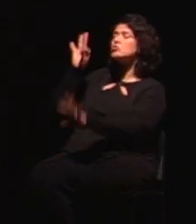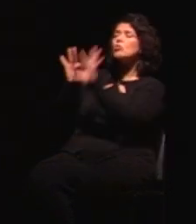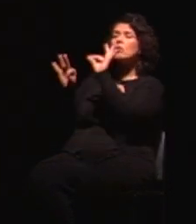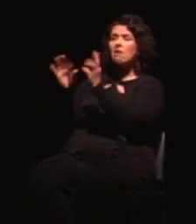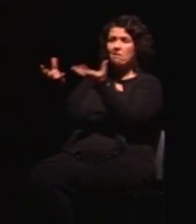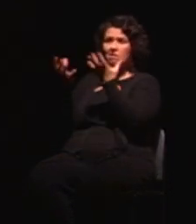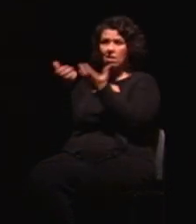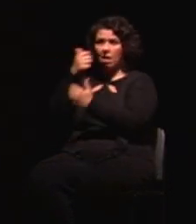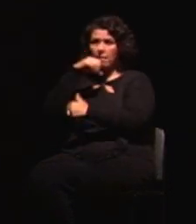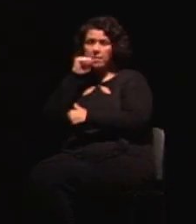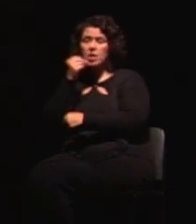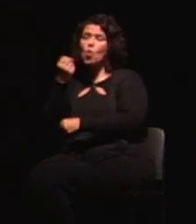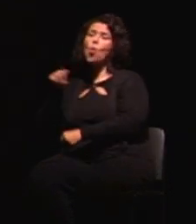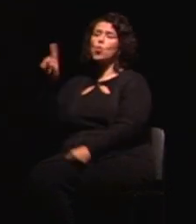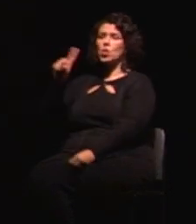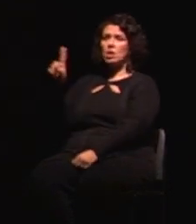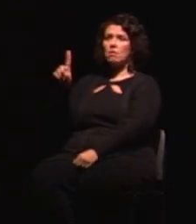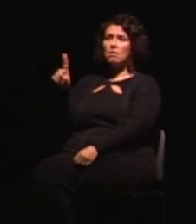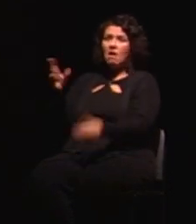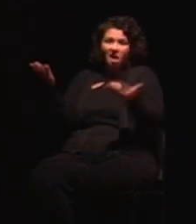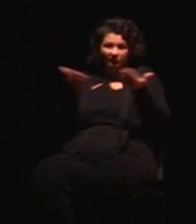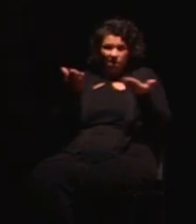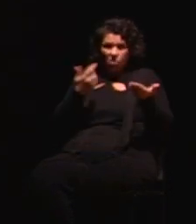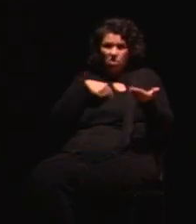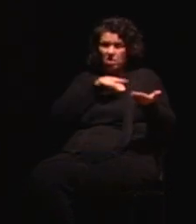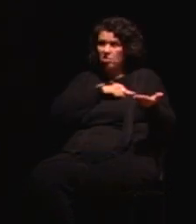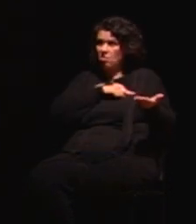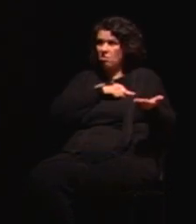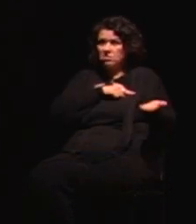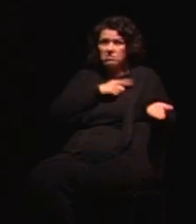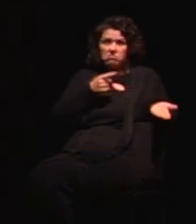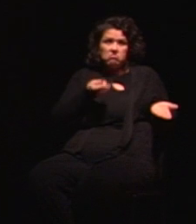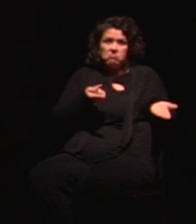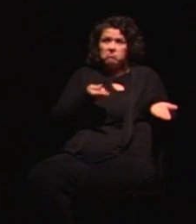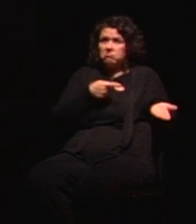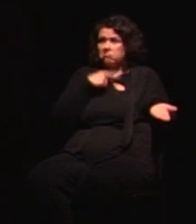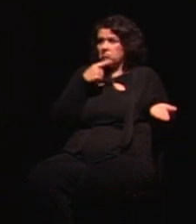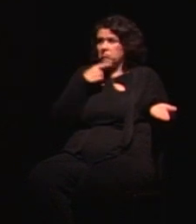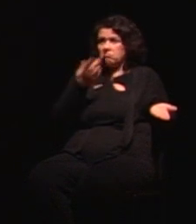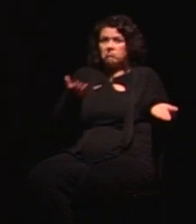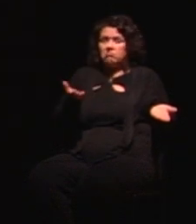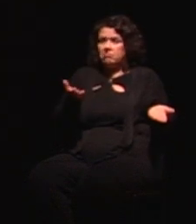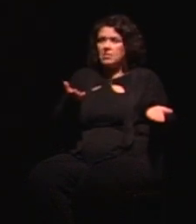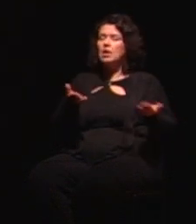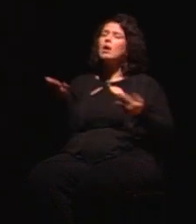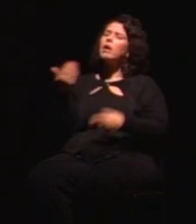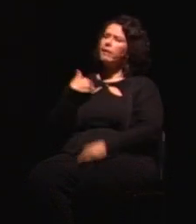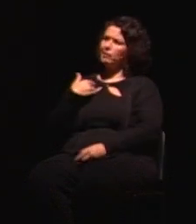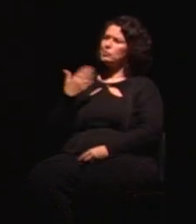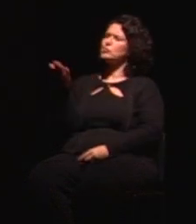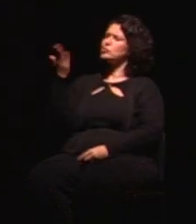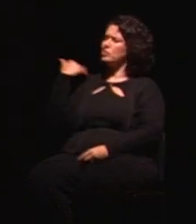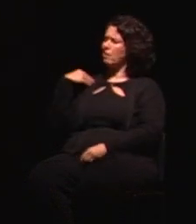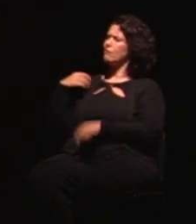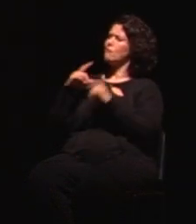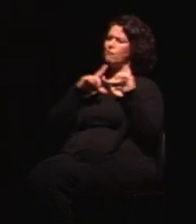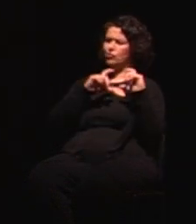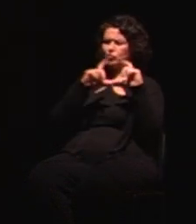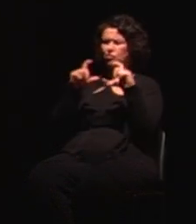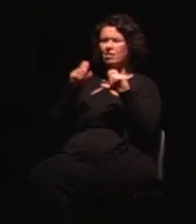nem esboçar aqui. Eu, desde que eu comecei a fotografar, eu vejo